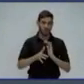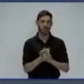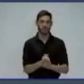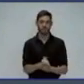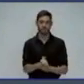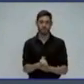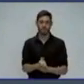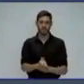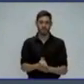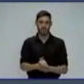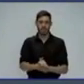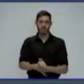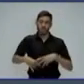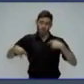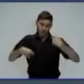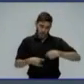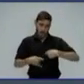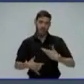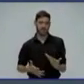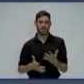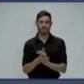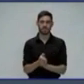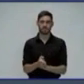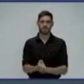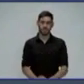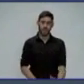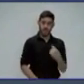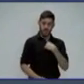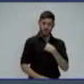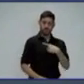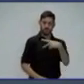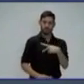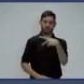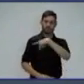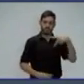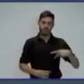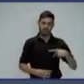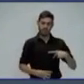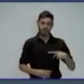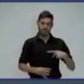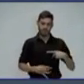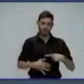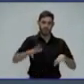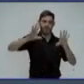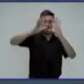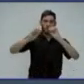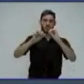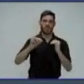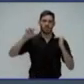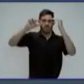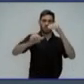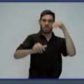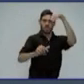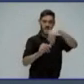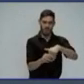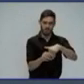que se impunha. A mim, como presidente do Tribunal Superior Eleitoral,